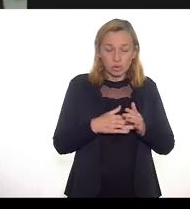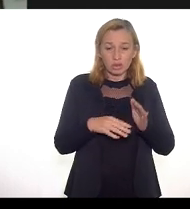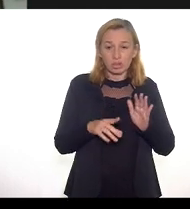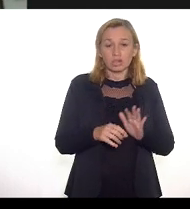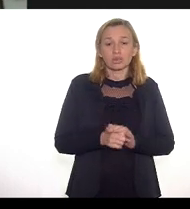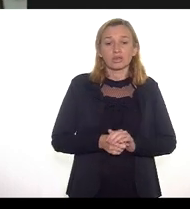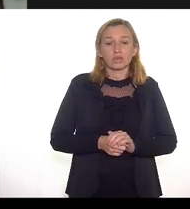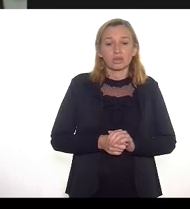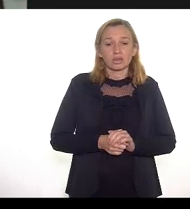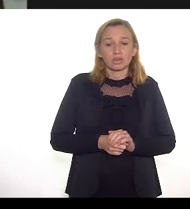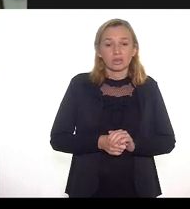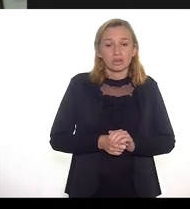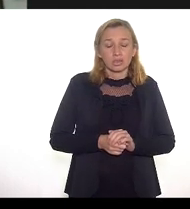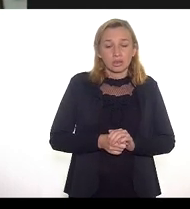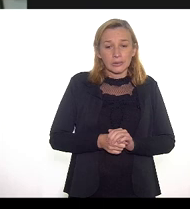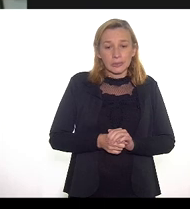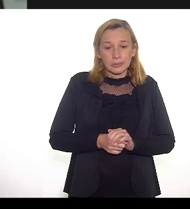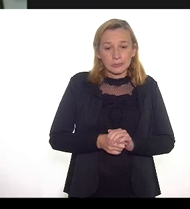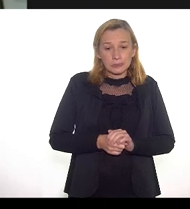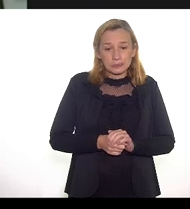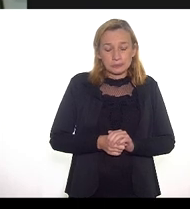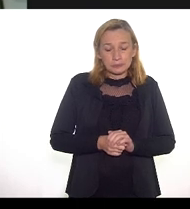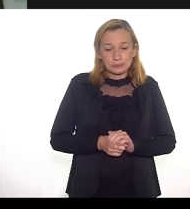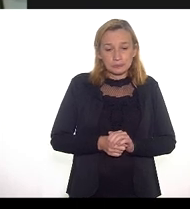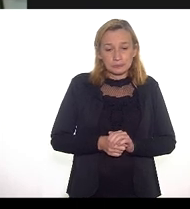nosso parlamento.